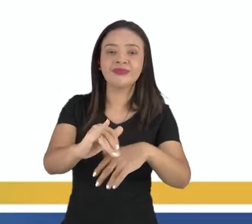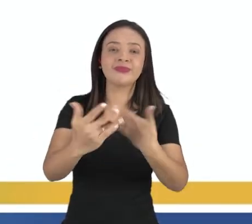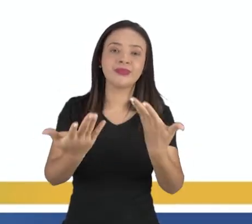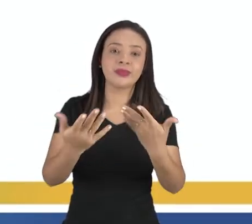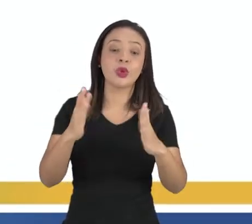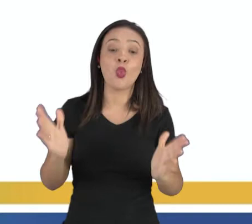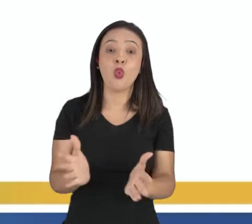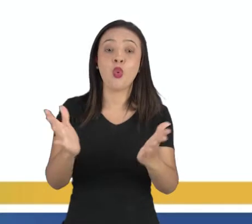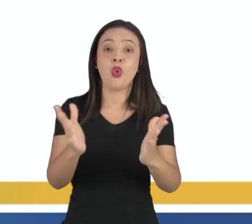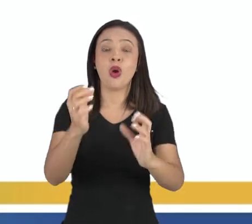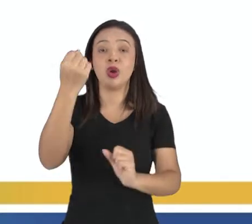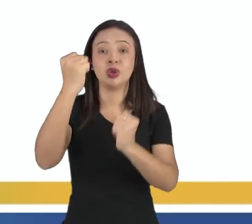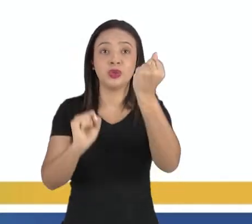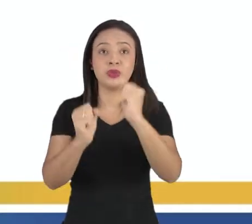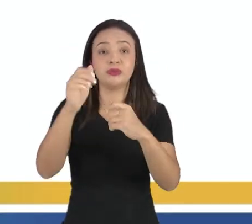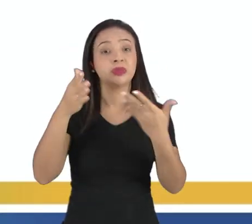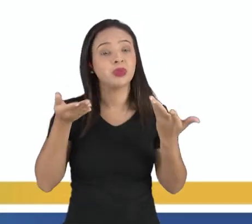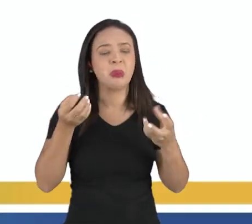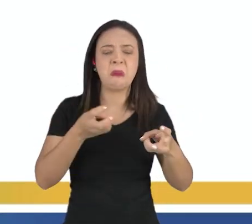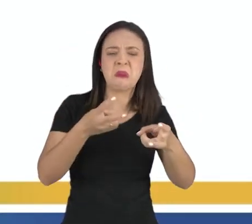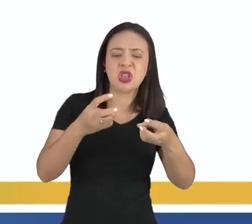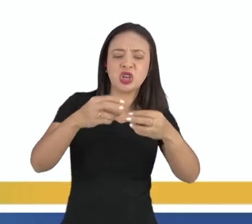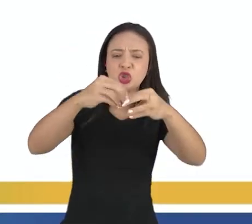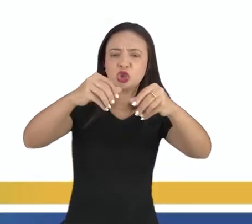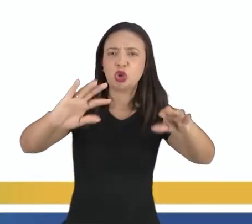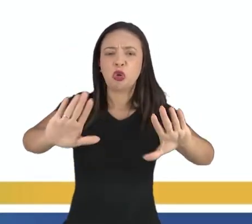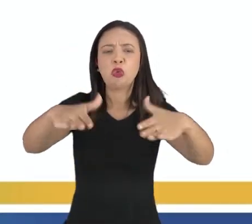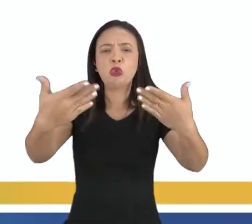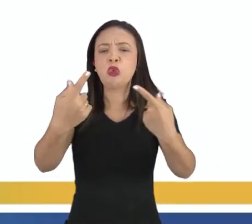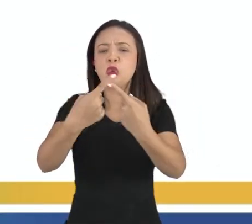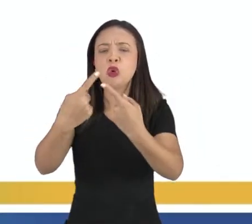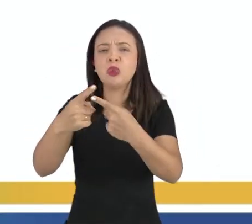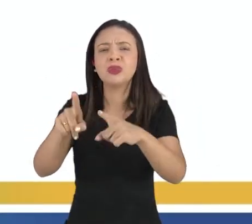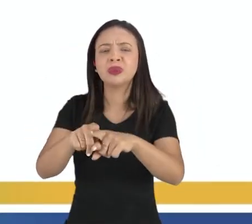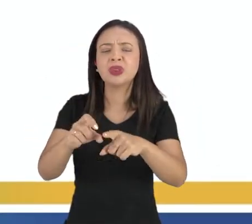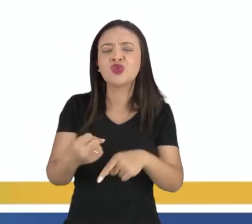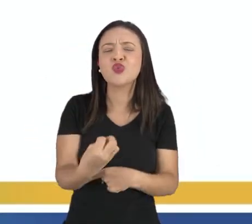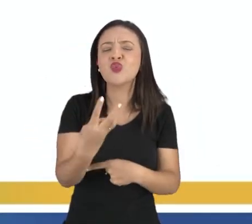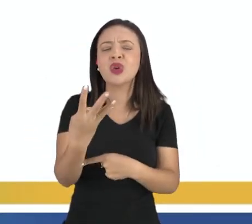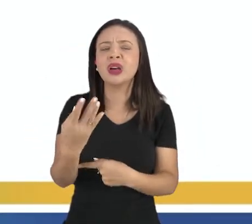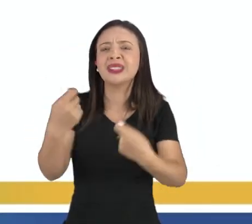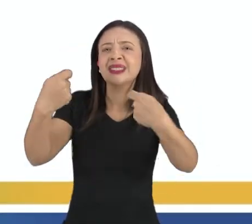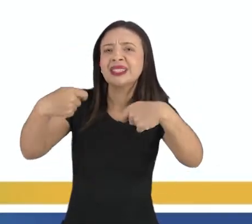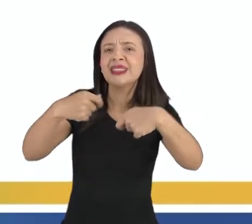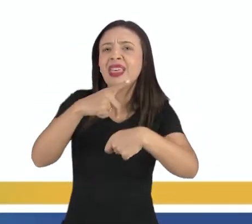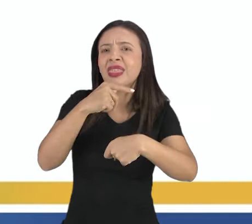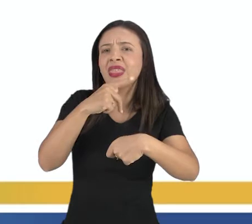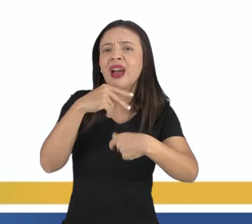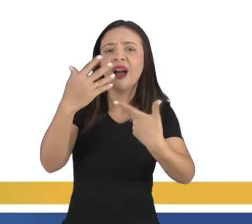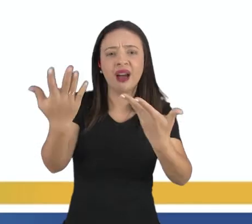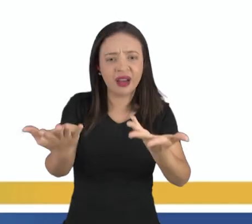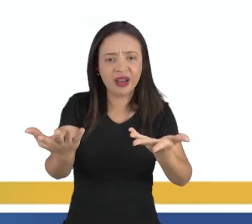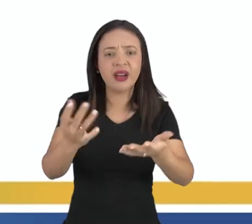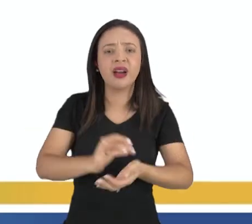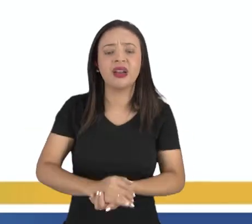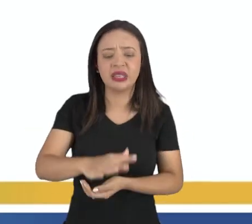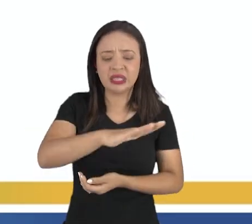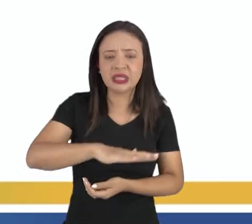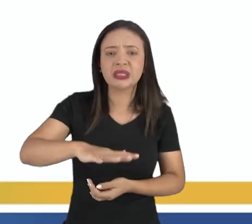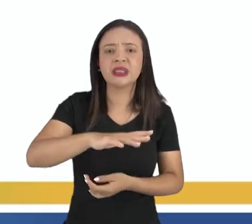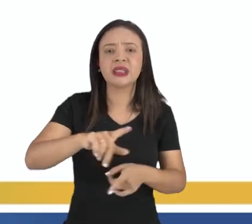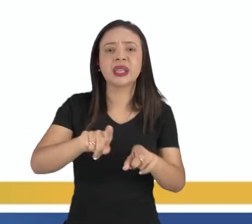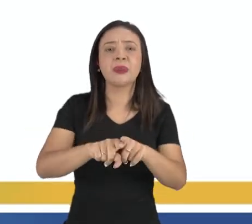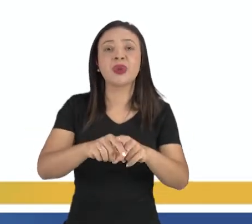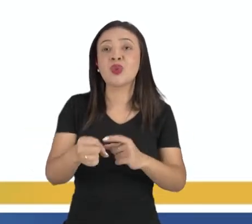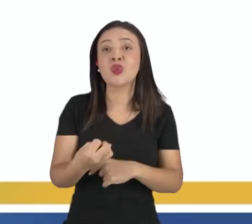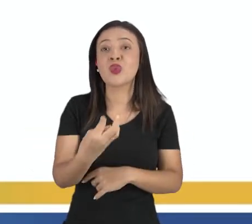um parâmetro de qual tipo do solo, qual a quantidade de água que tem disponível naquele lugar,